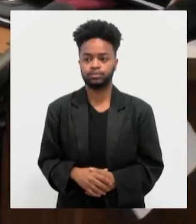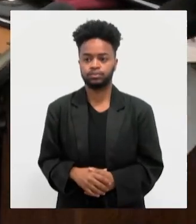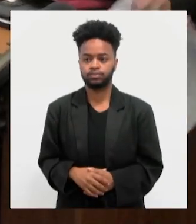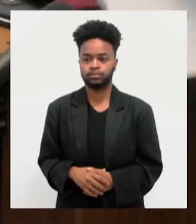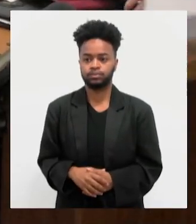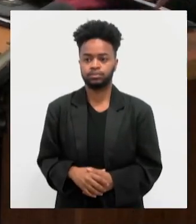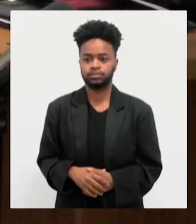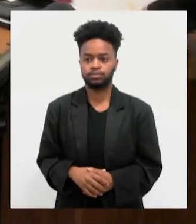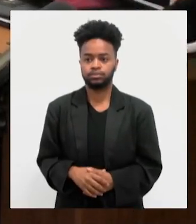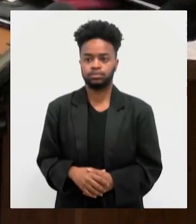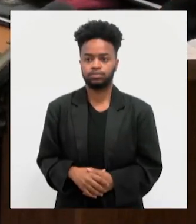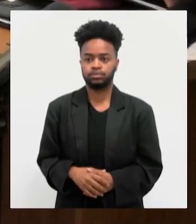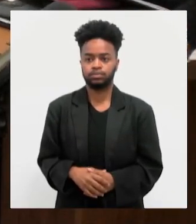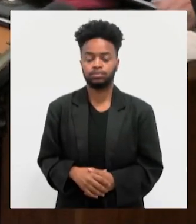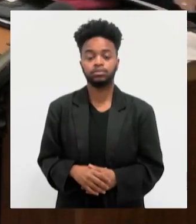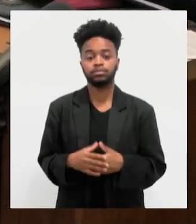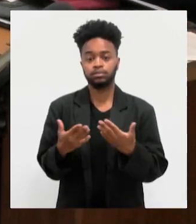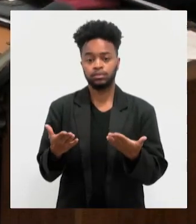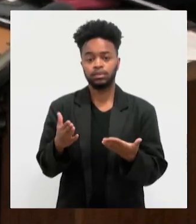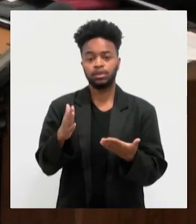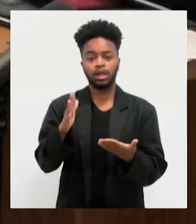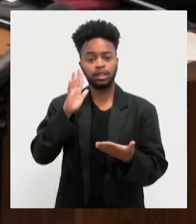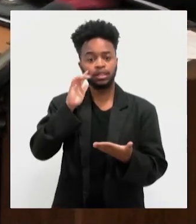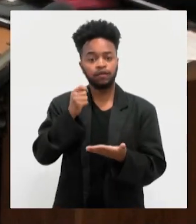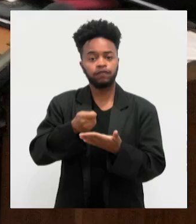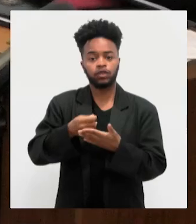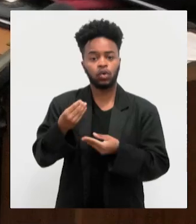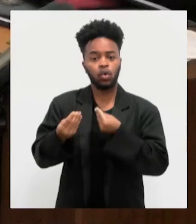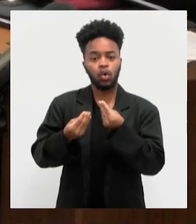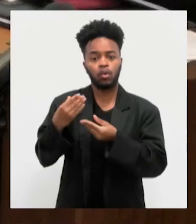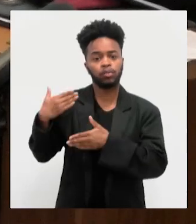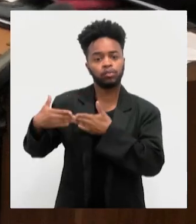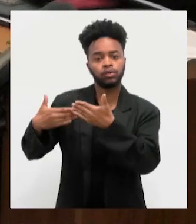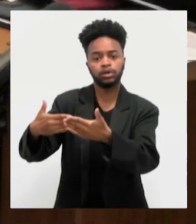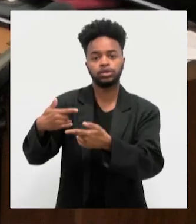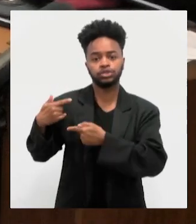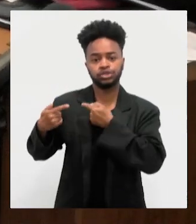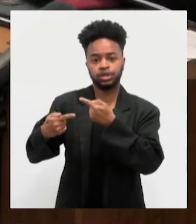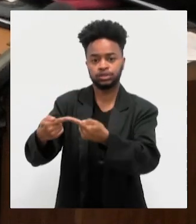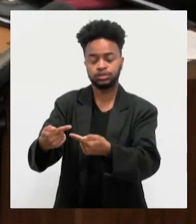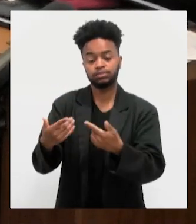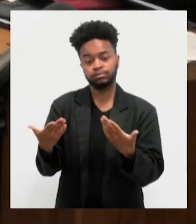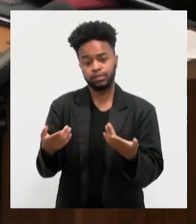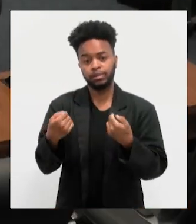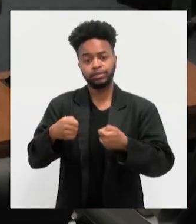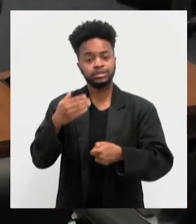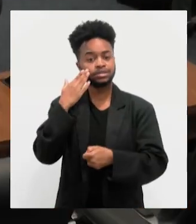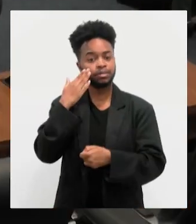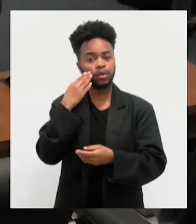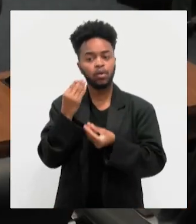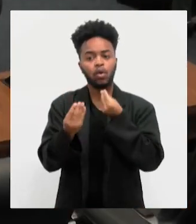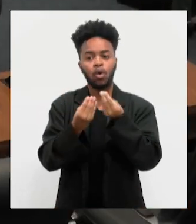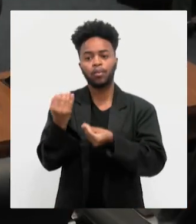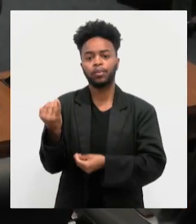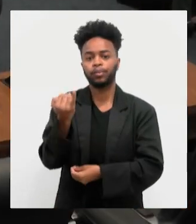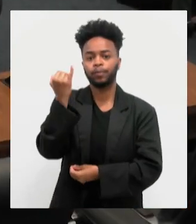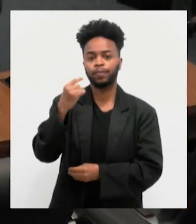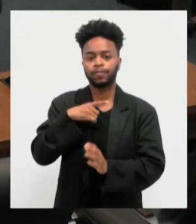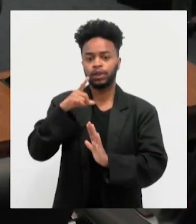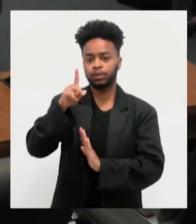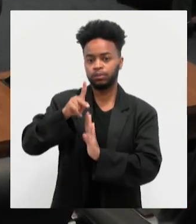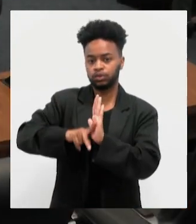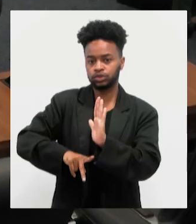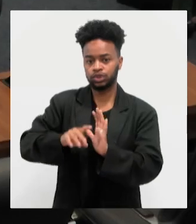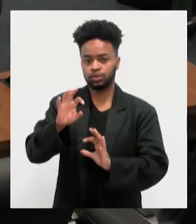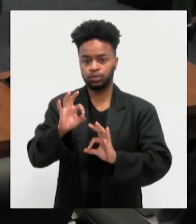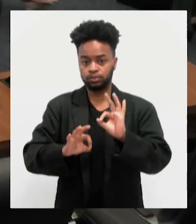isso vai definir as próximas gerações. Então, quão importante nós termos um projeto elaborado